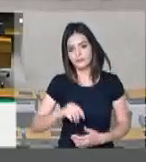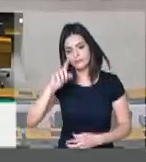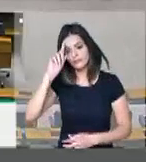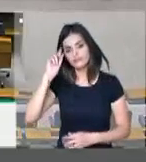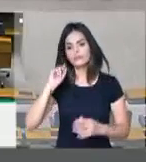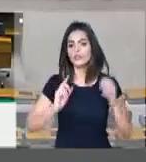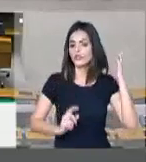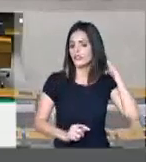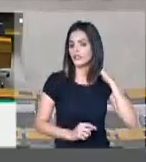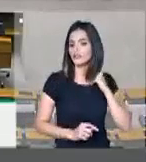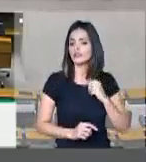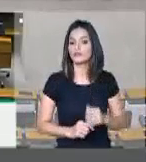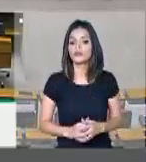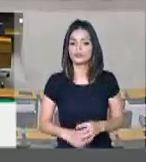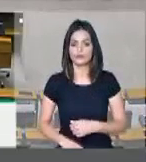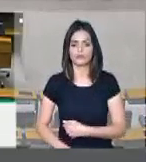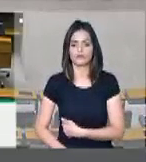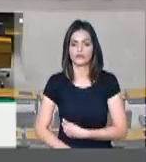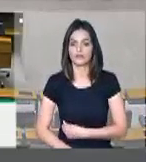Eu queria aqui